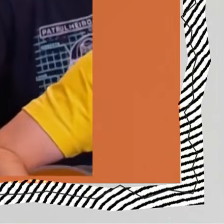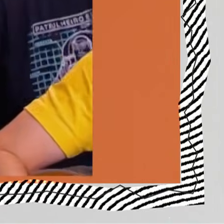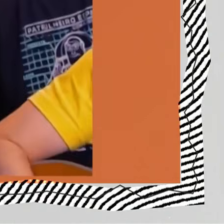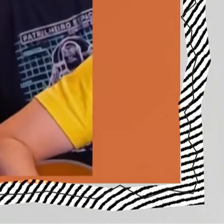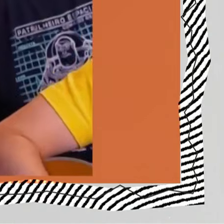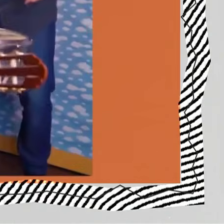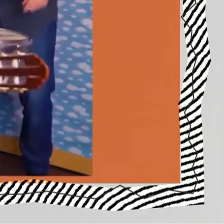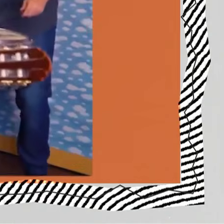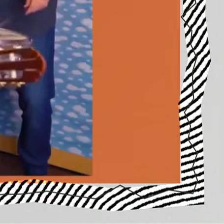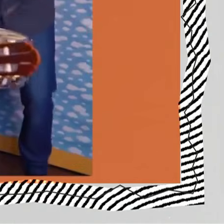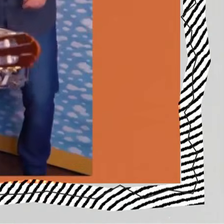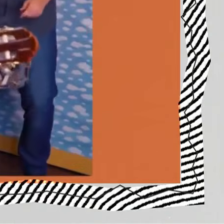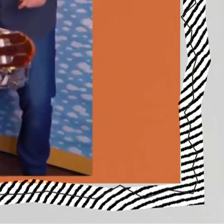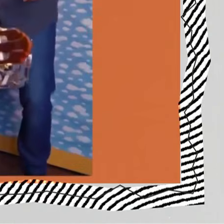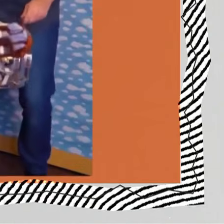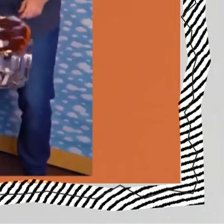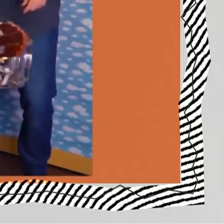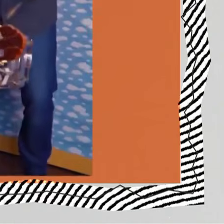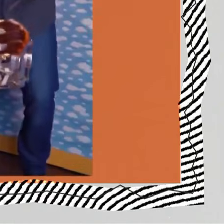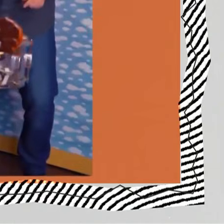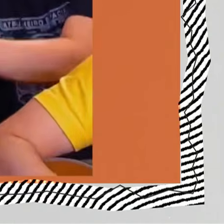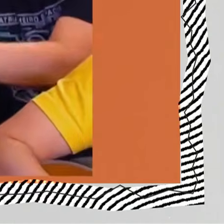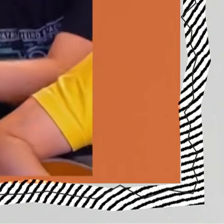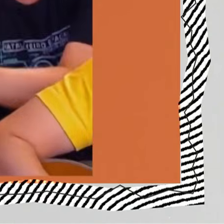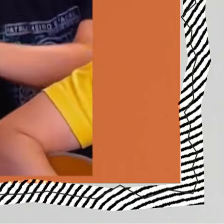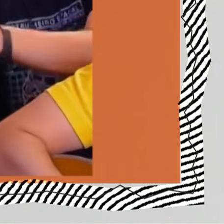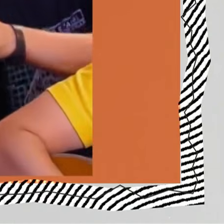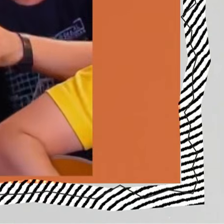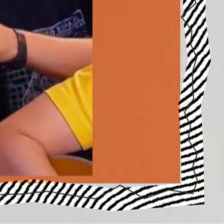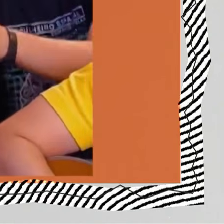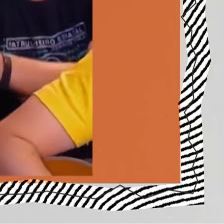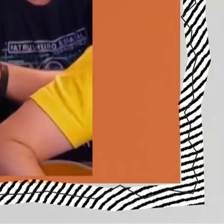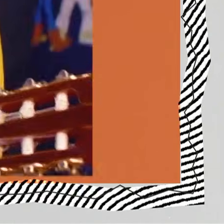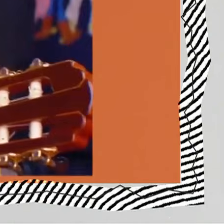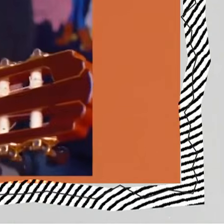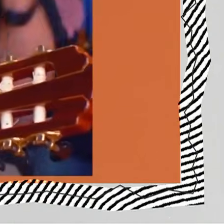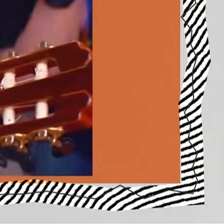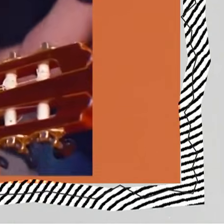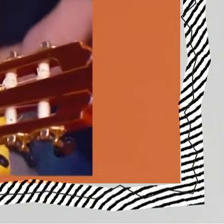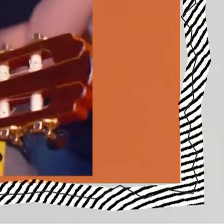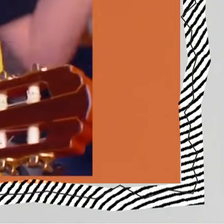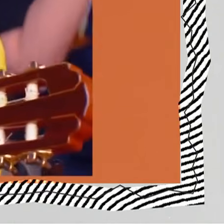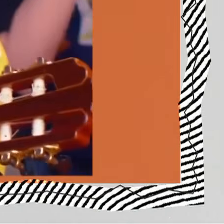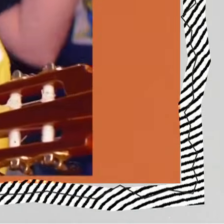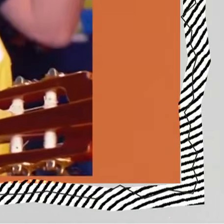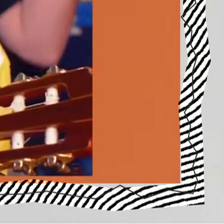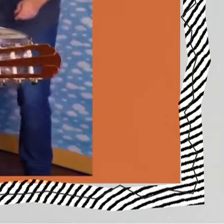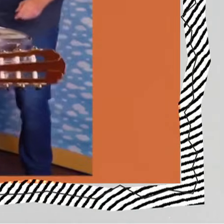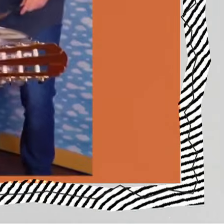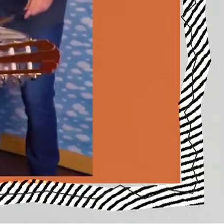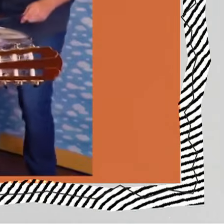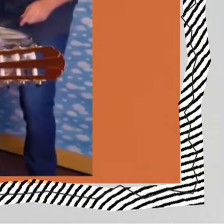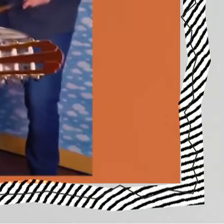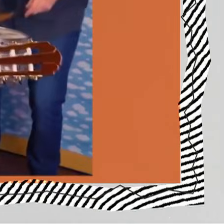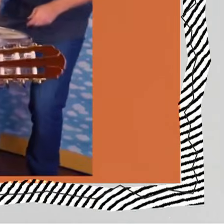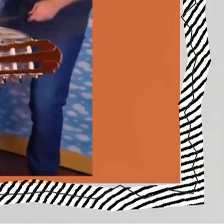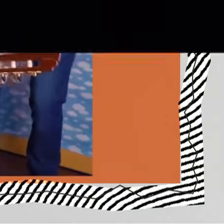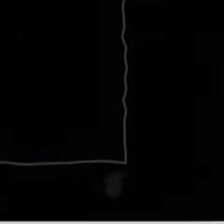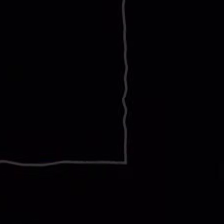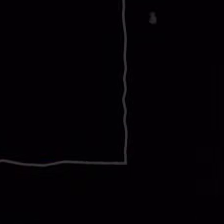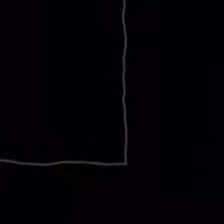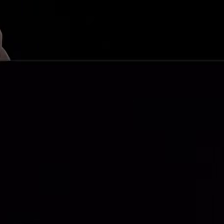fim, não se esqueça que ouviu de mim. Amigo, estou